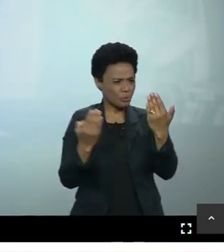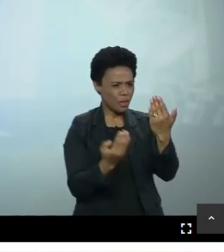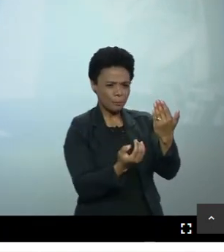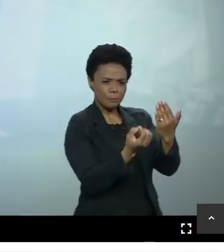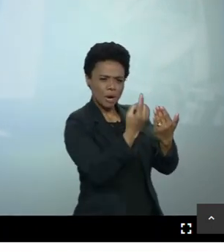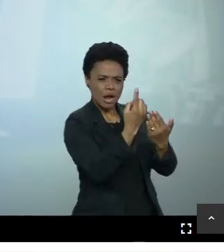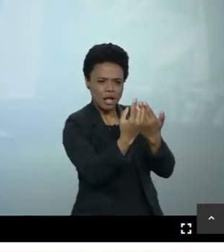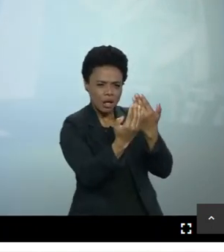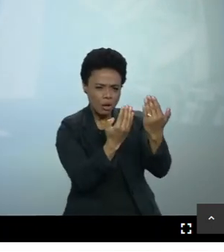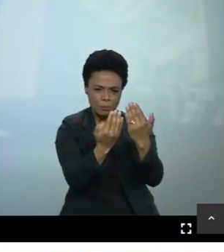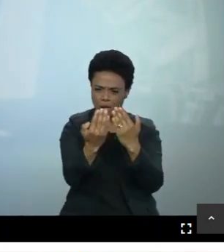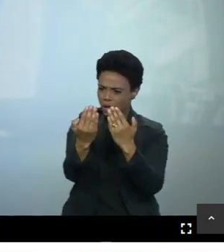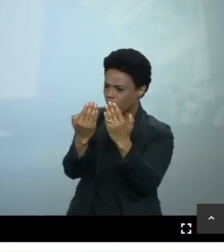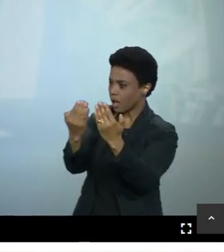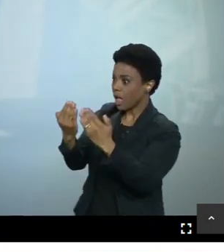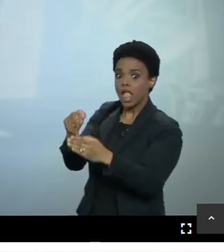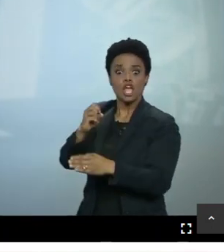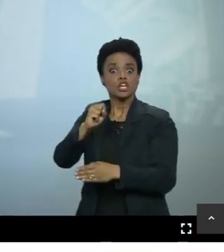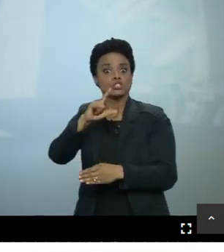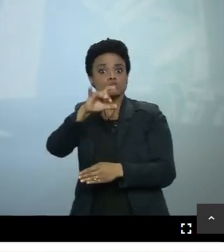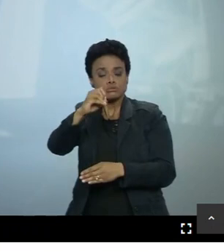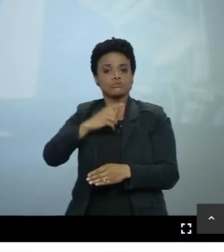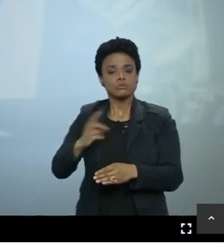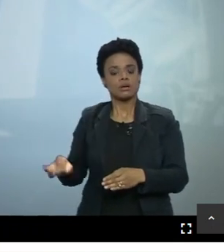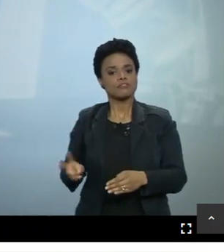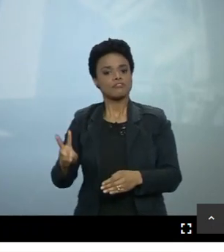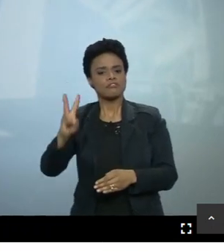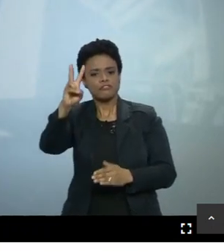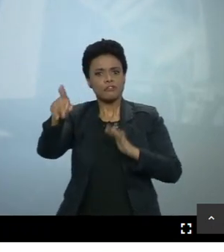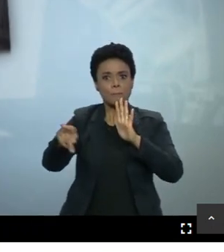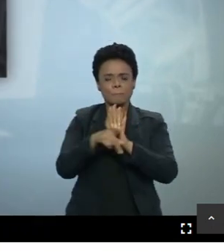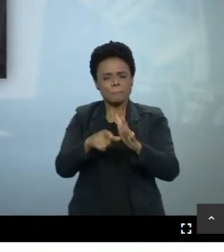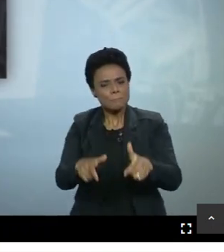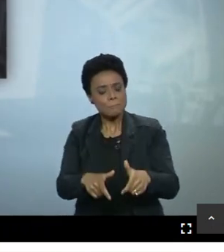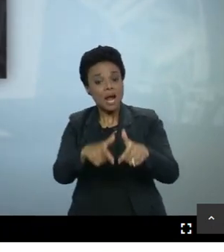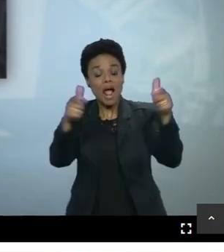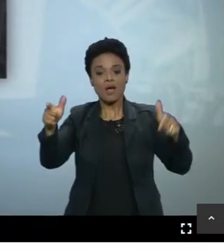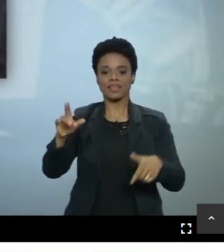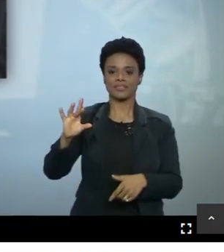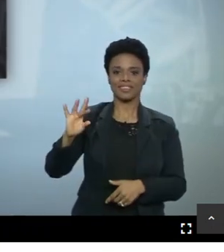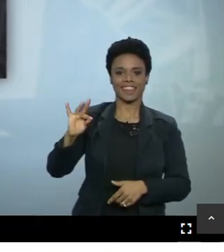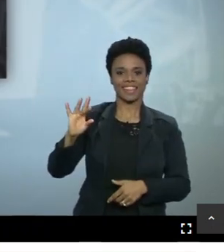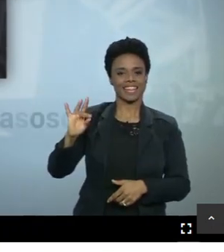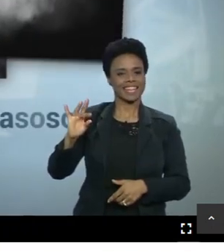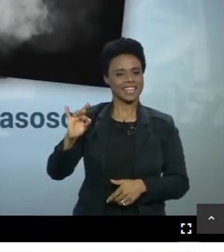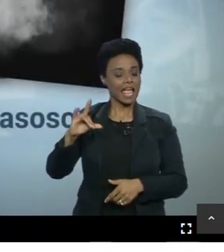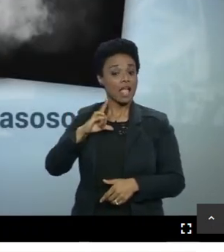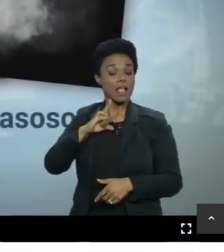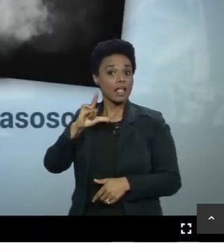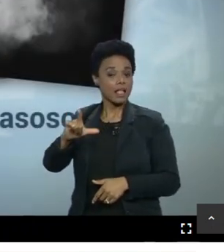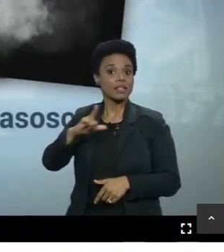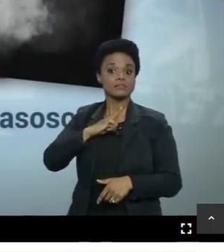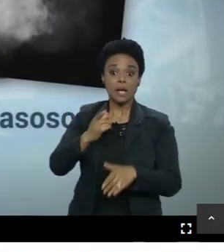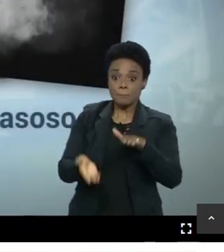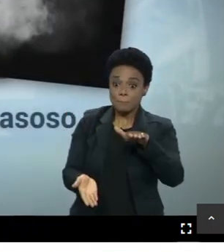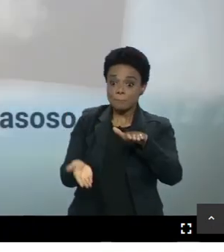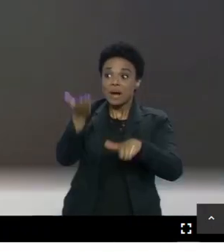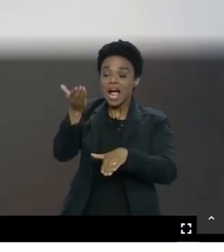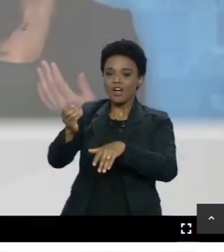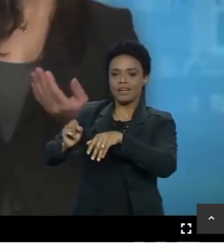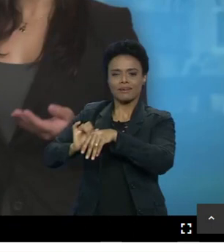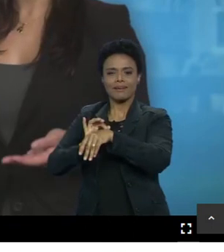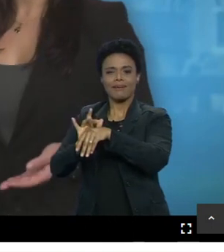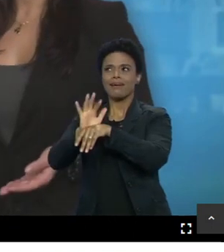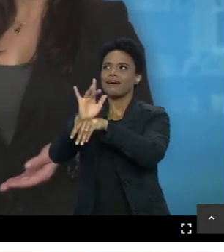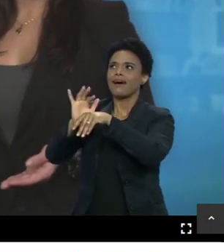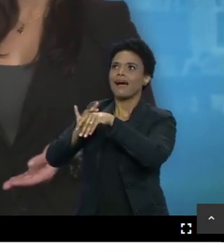percebi que sólidos têm valores de condutividade térmica maiores que os líquidos, que por sua vez têm valores maiores que os gases.